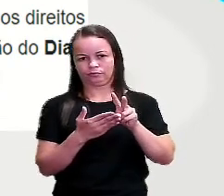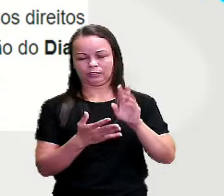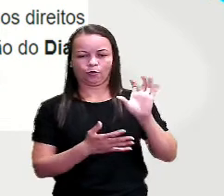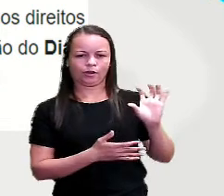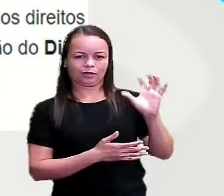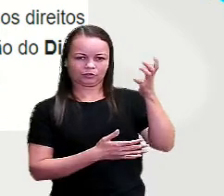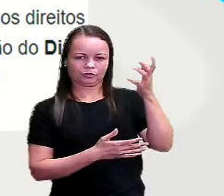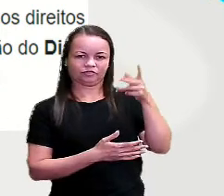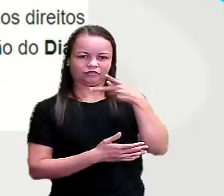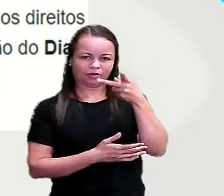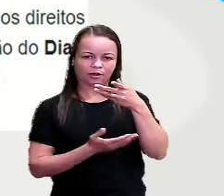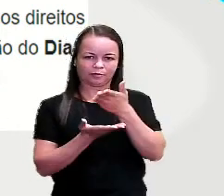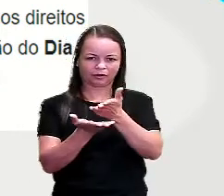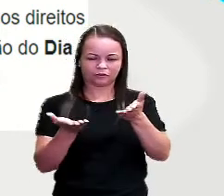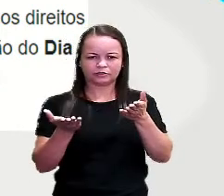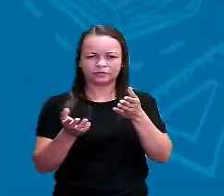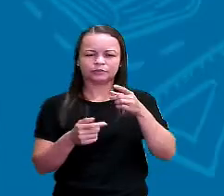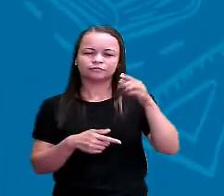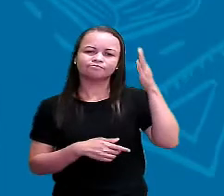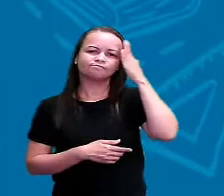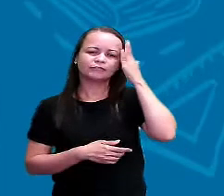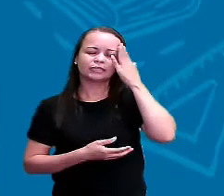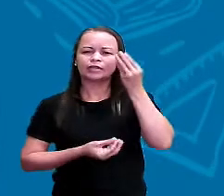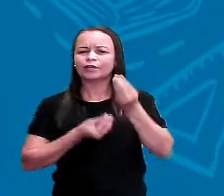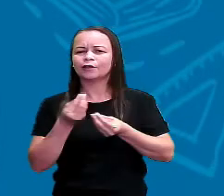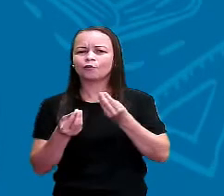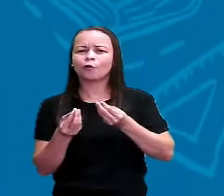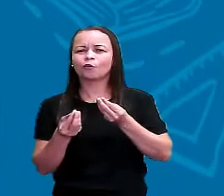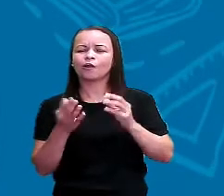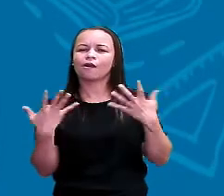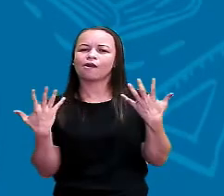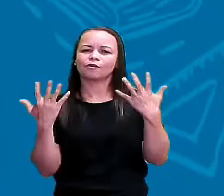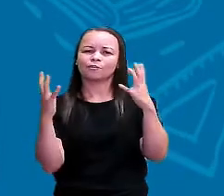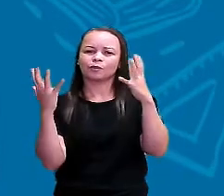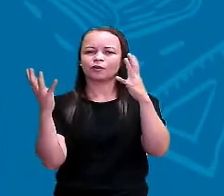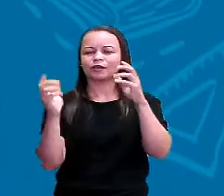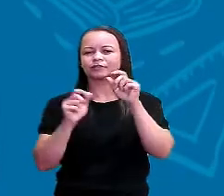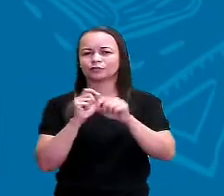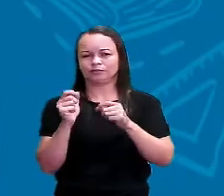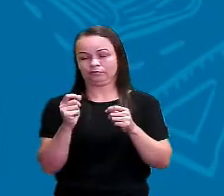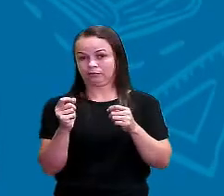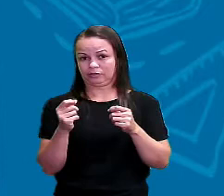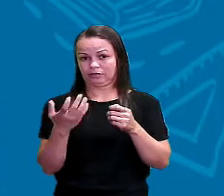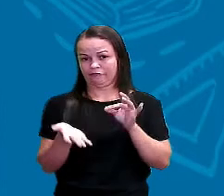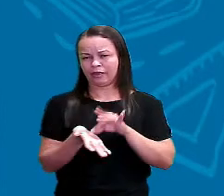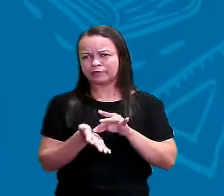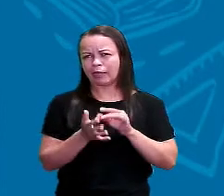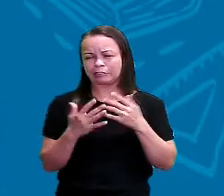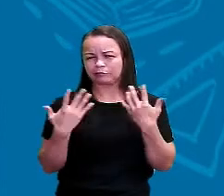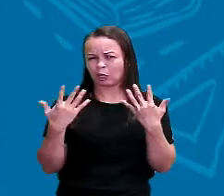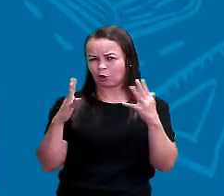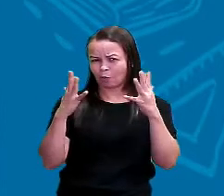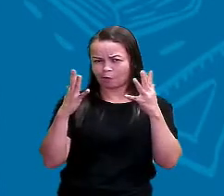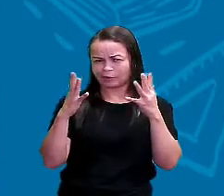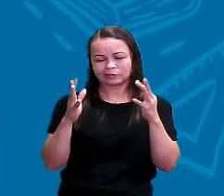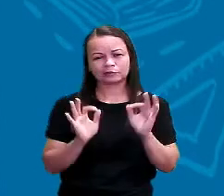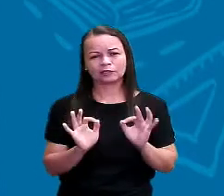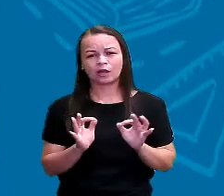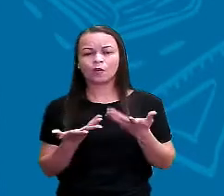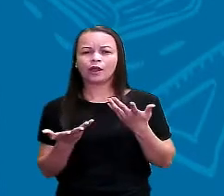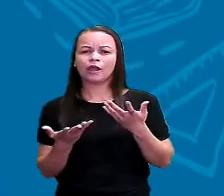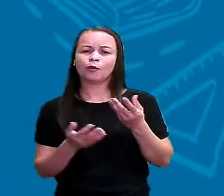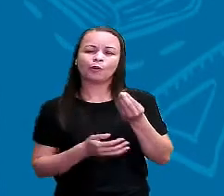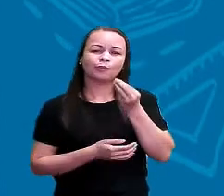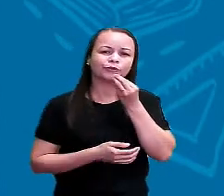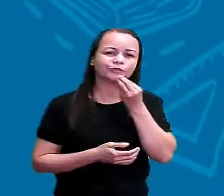durante essa aula, para vocês entenderem um pouquinho do que se comemora. Na verdade, não é uma comemoração. Na verdade, é uma